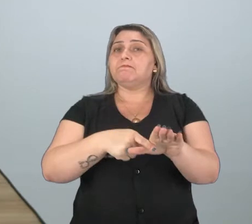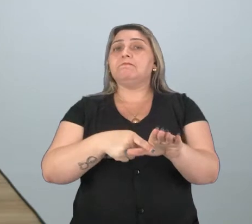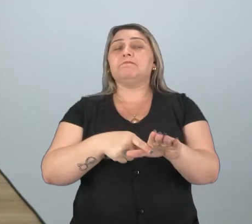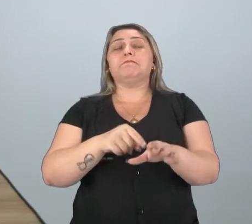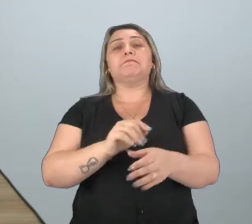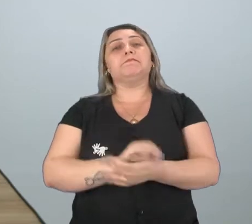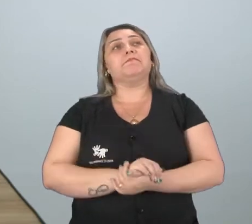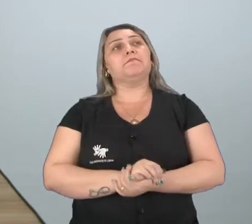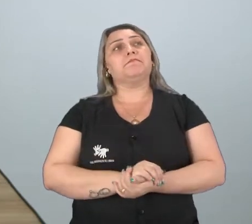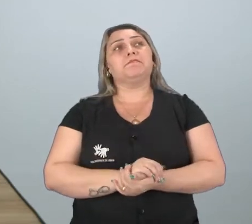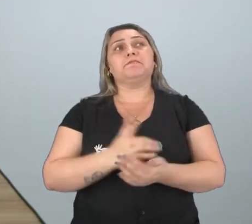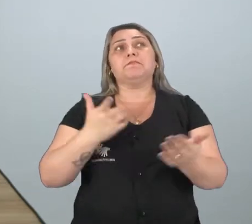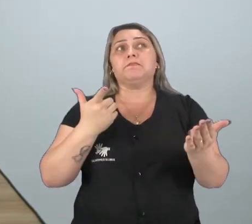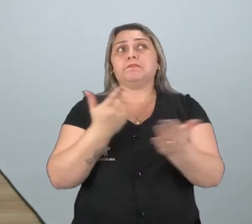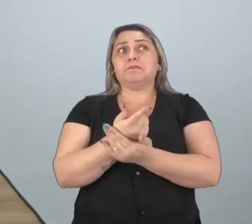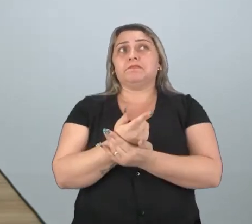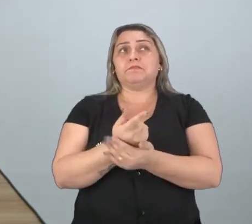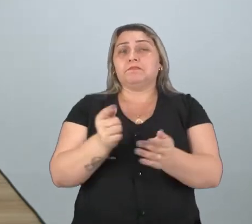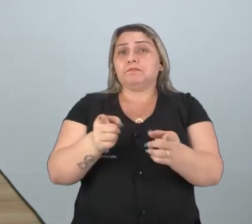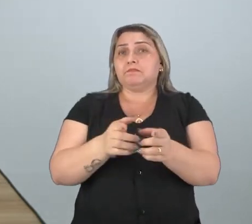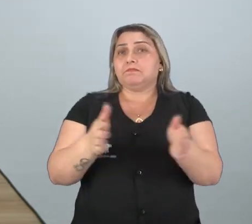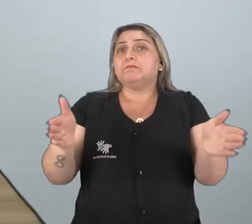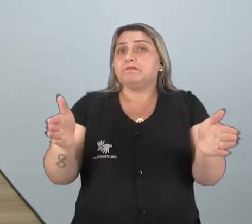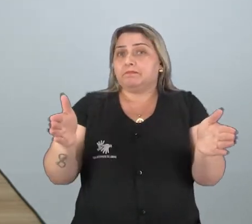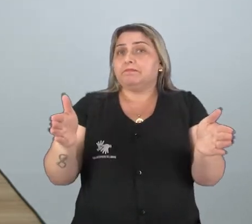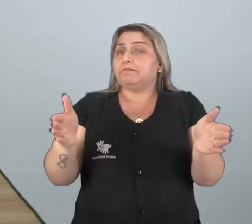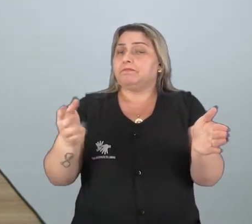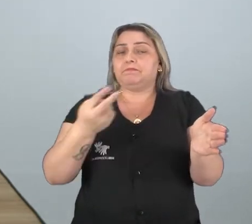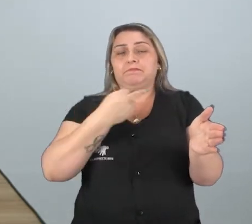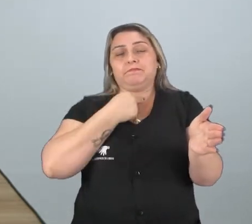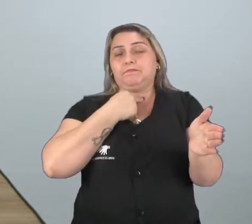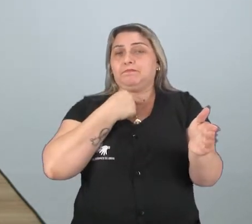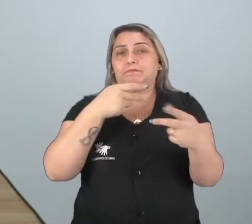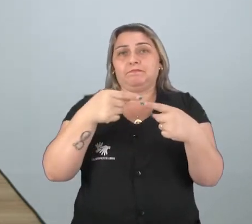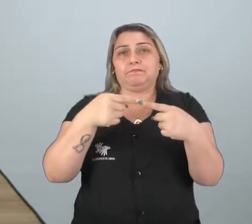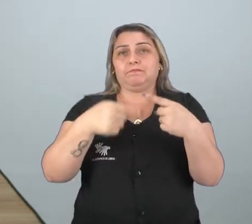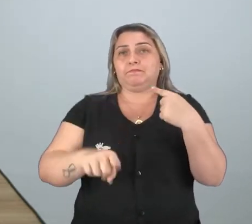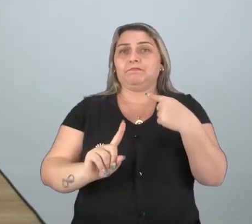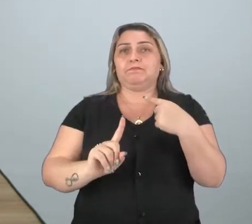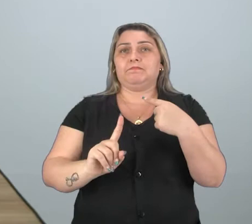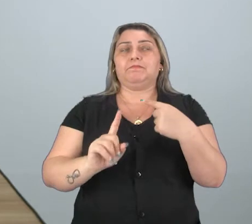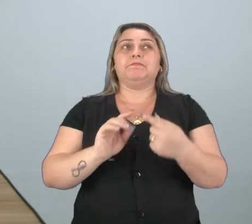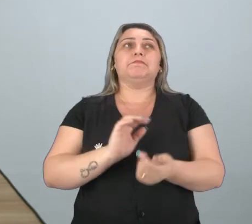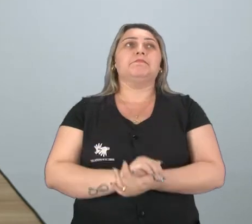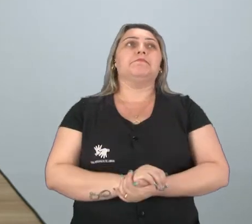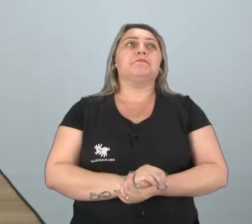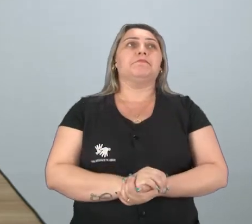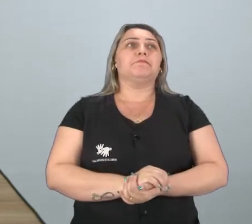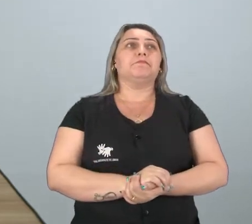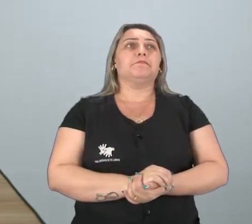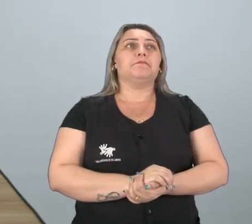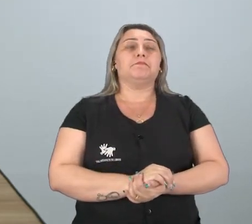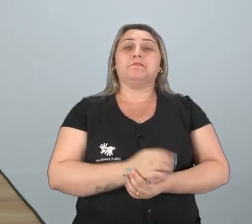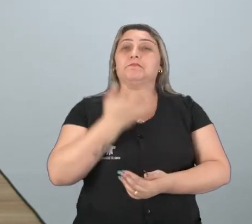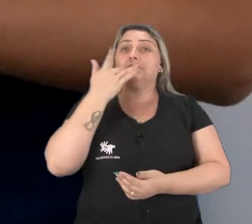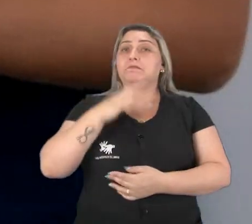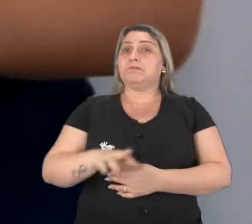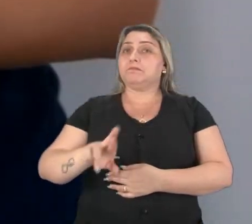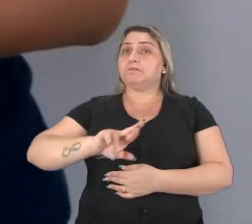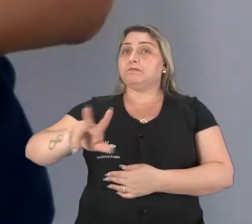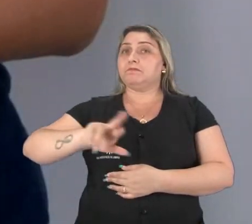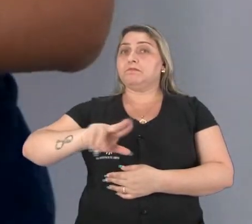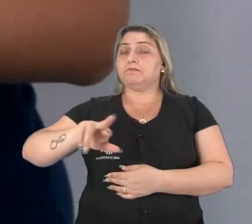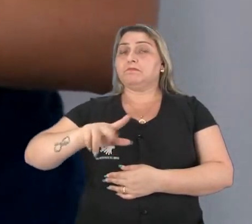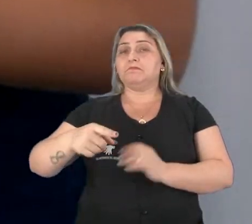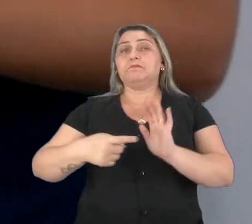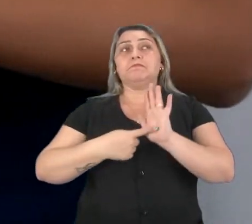Não vamos comprar um calçado que seja tão grande, né? Olha, esse calçado aqui não é de criança. Esse